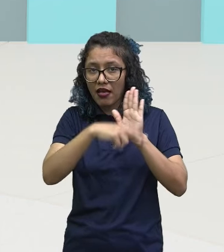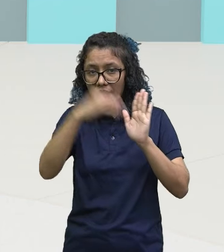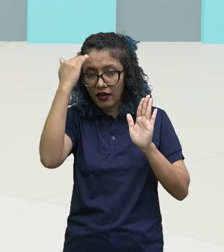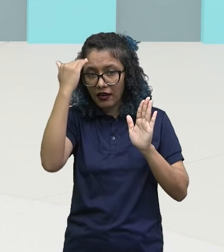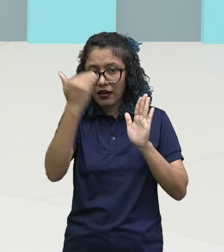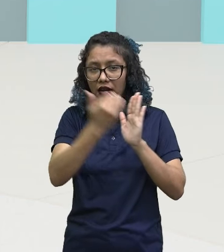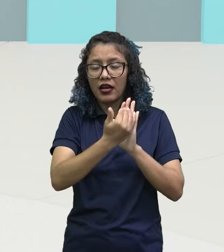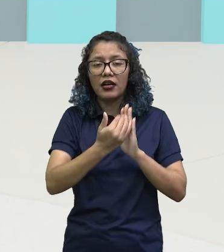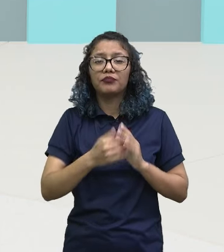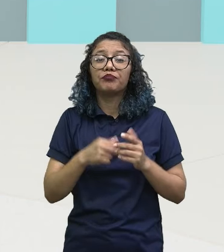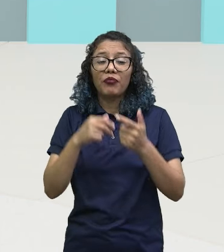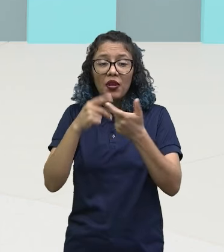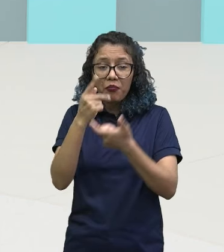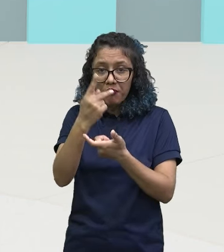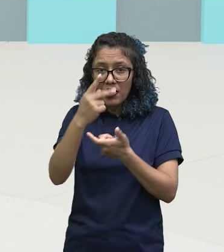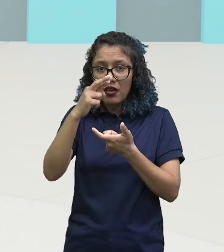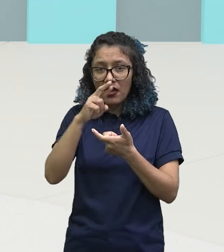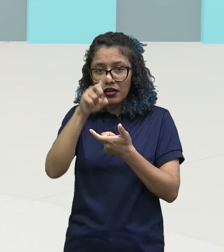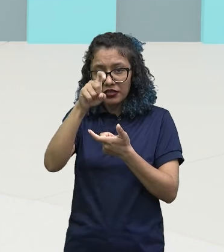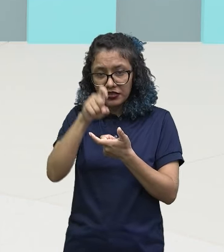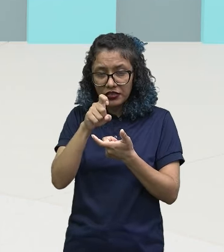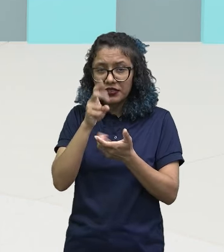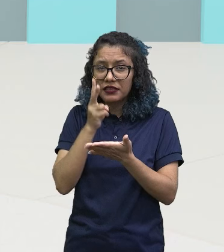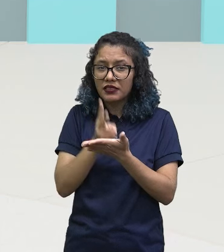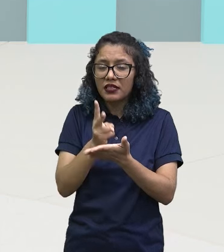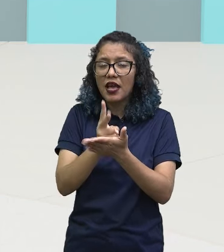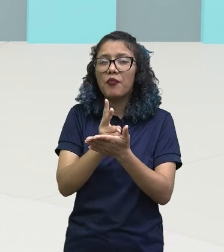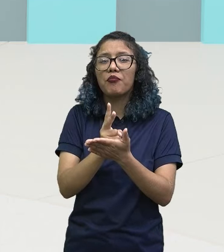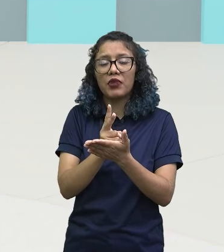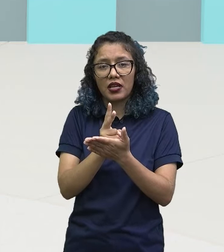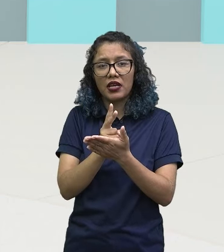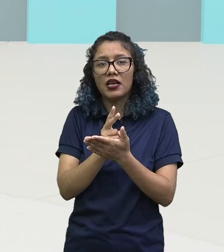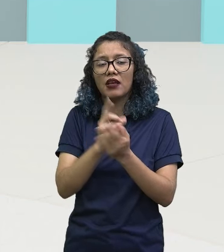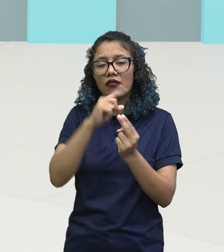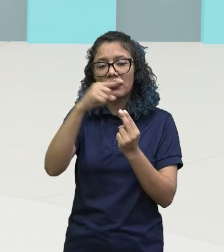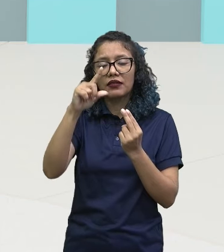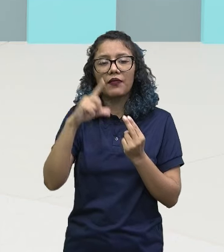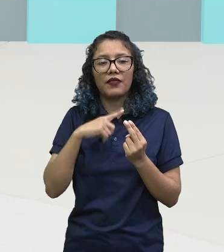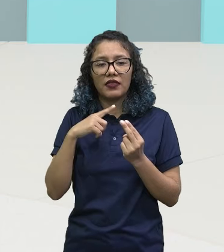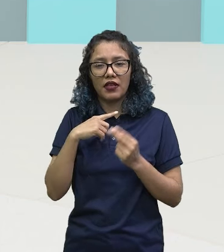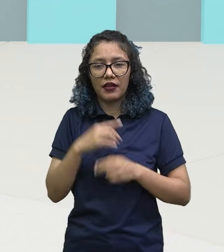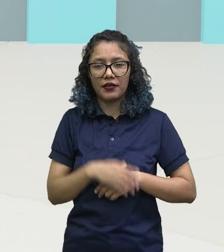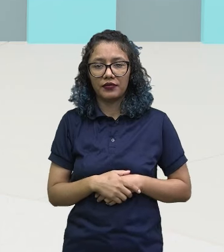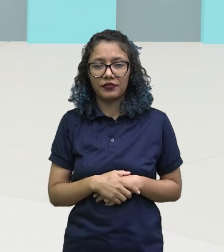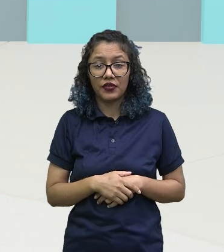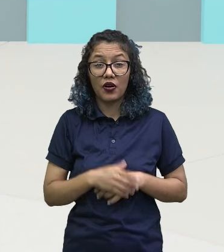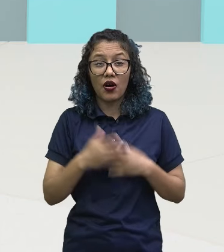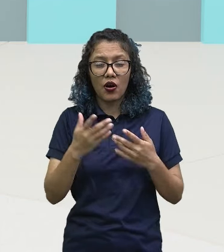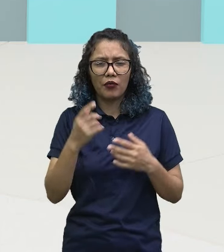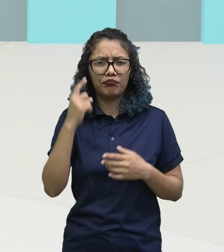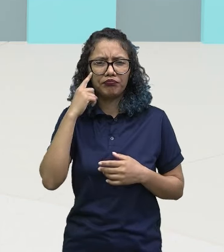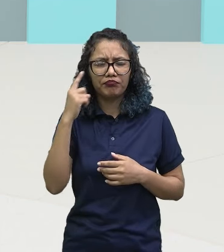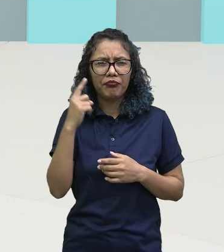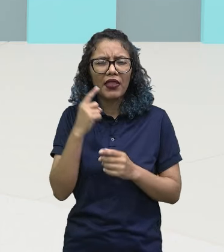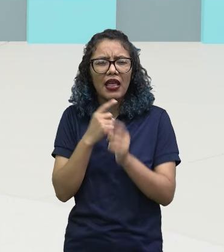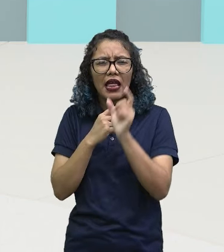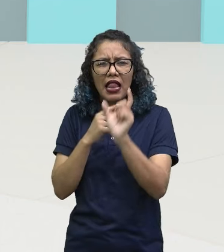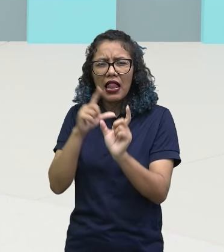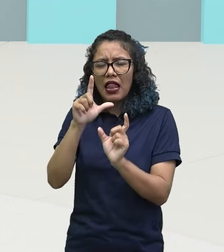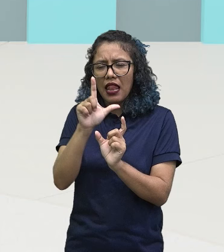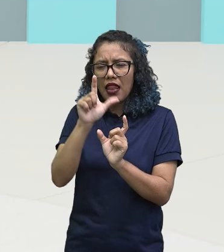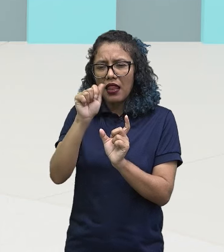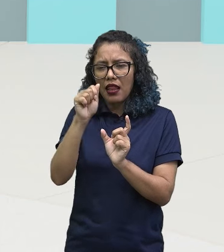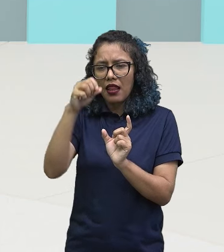acentuada graficamente, não é? Então, se eu pensar lâmpada, de fato, lã é a proparoxítona, é a